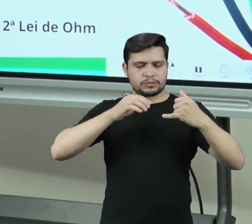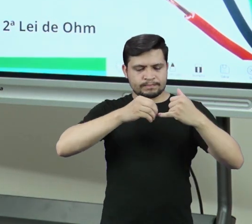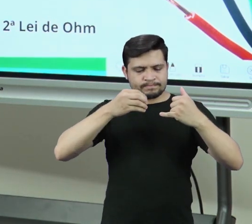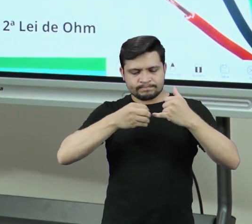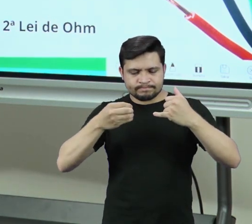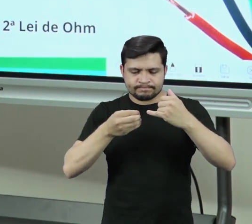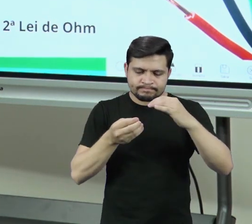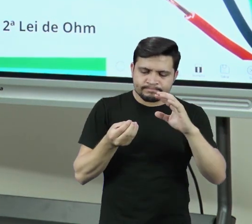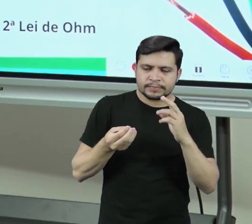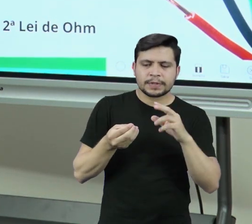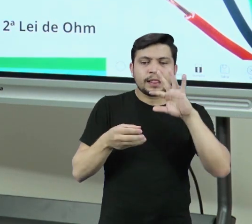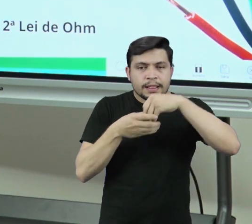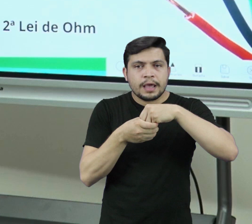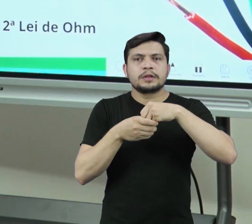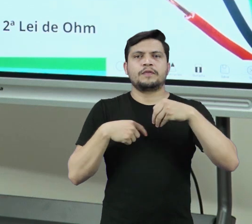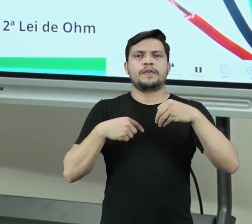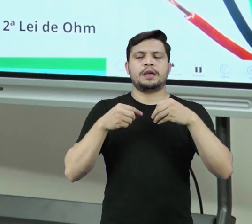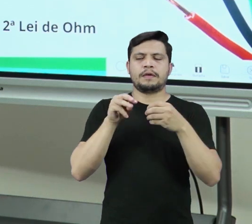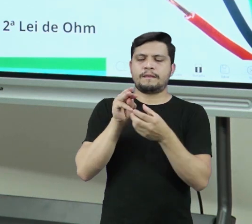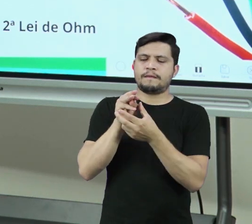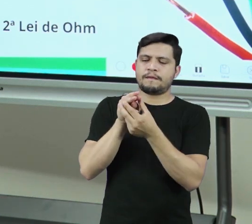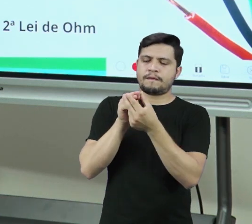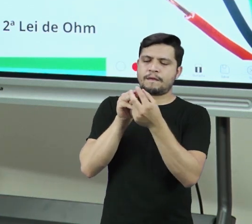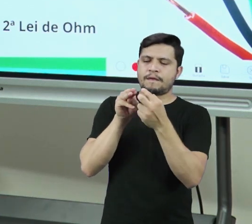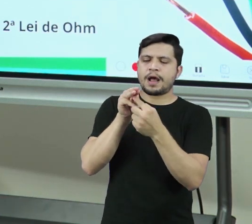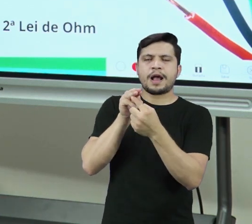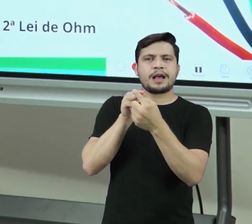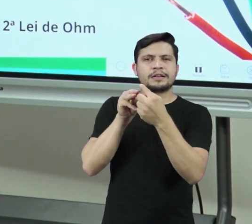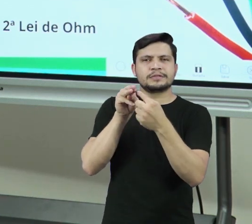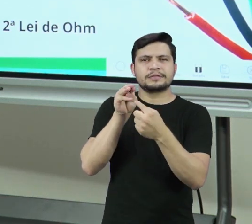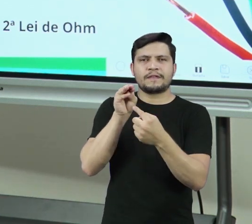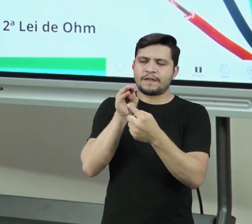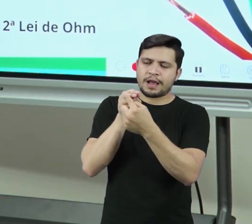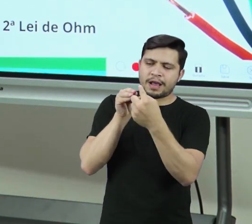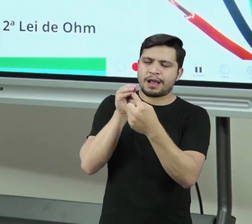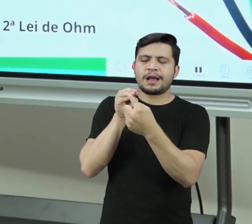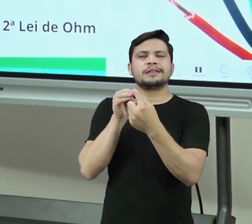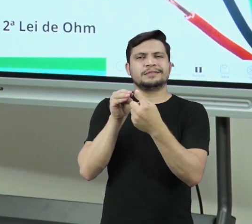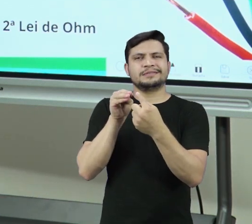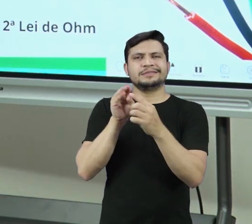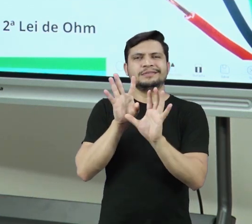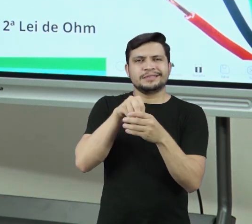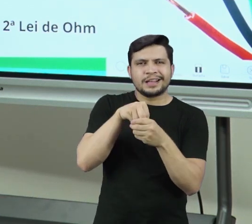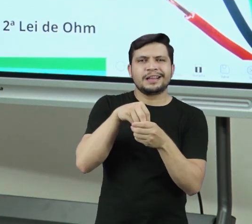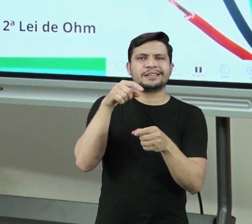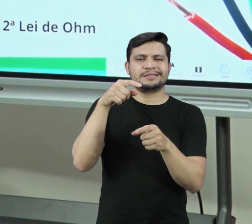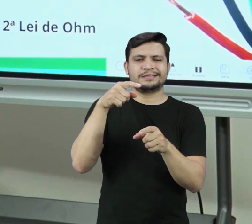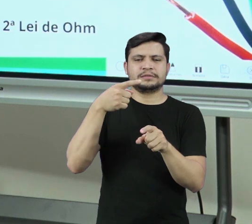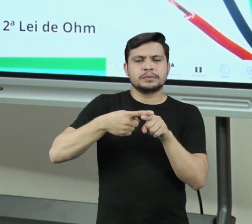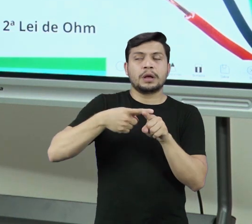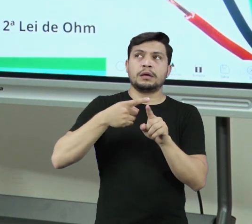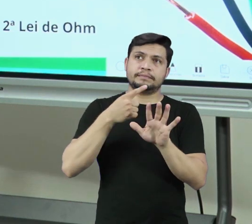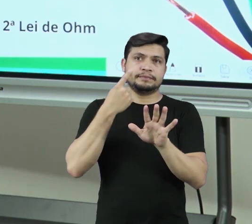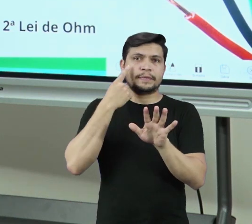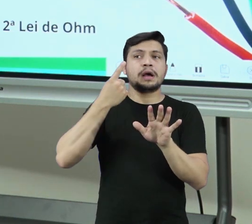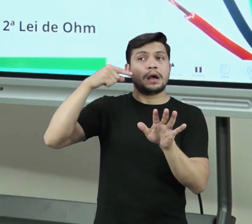um único cabo, a gente vê vários cabos, né? Por quê? Antigamente os cabos eram mais rígidos, no caso. Então isso exigia, de certa